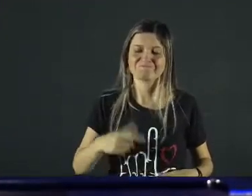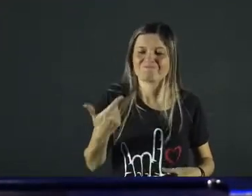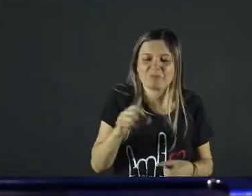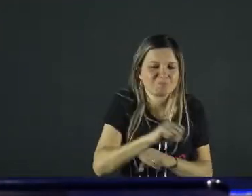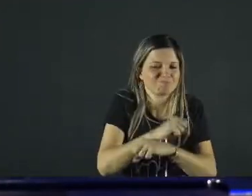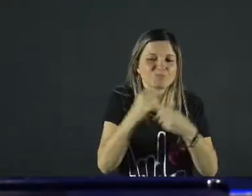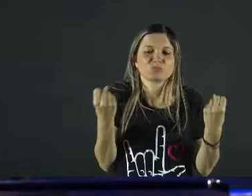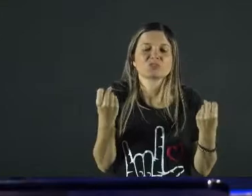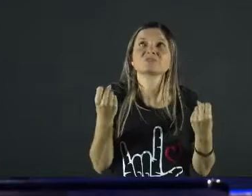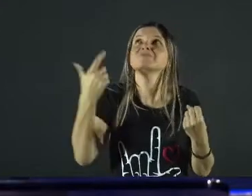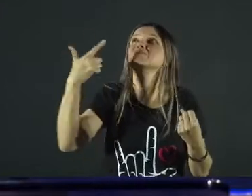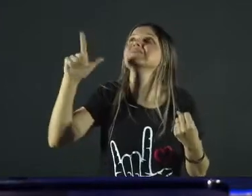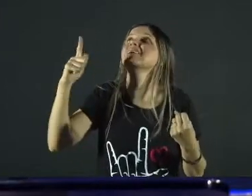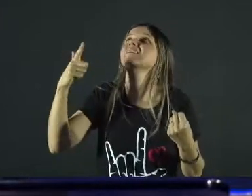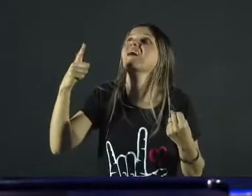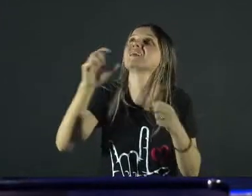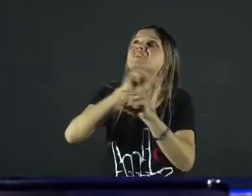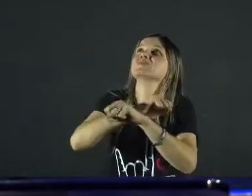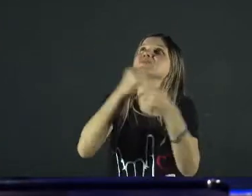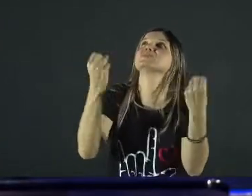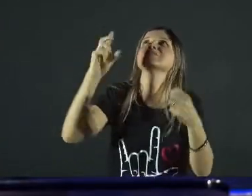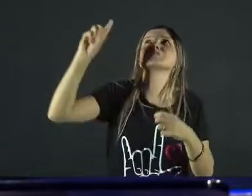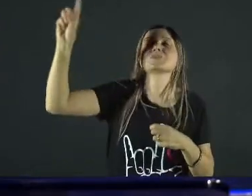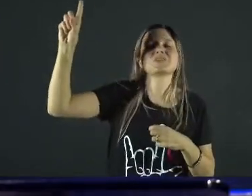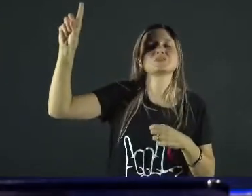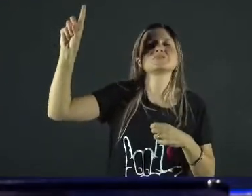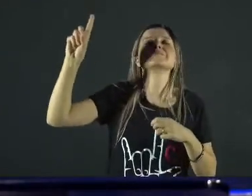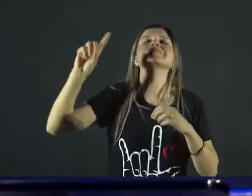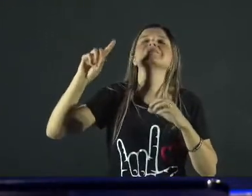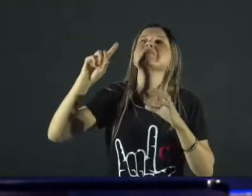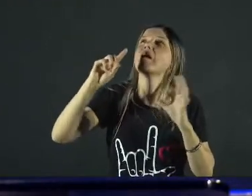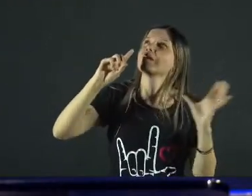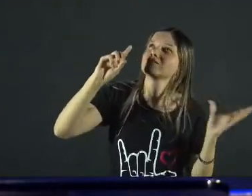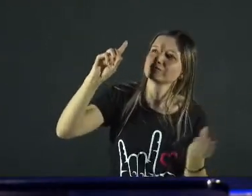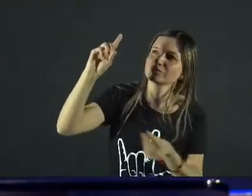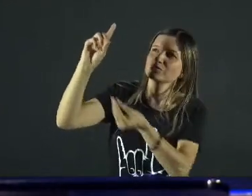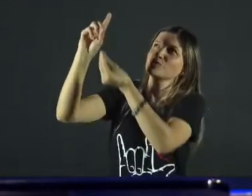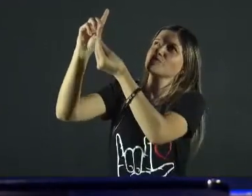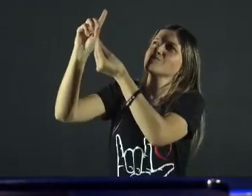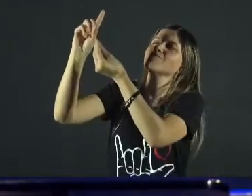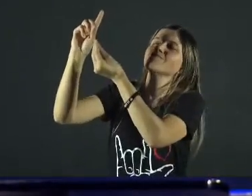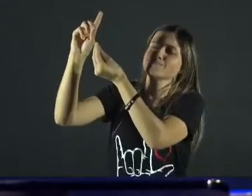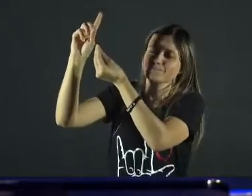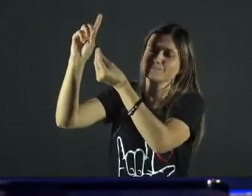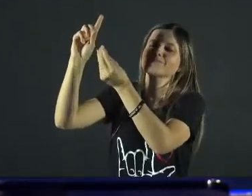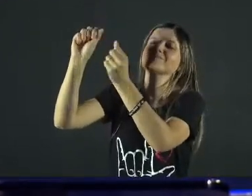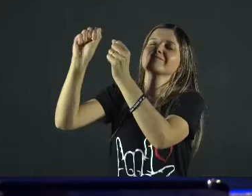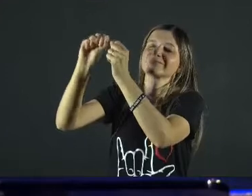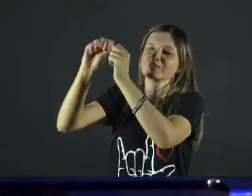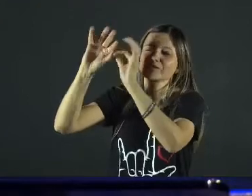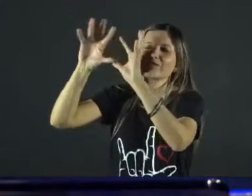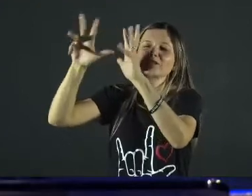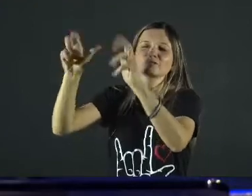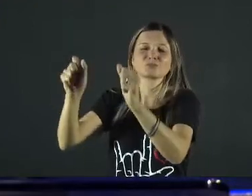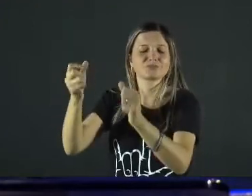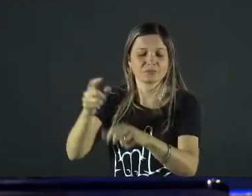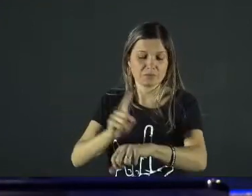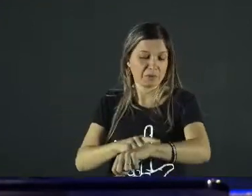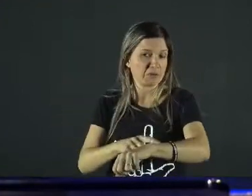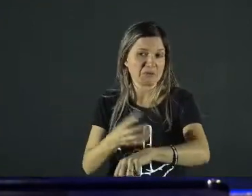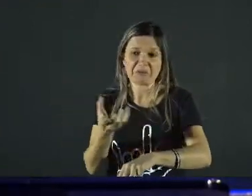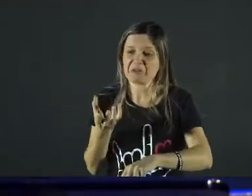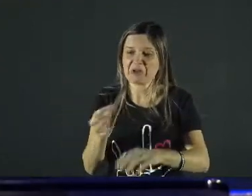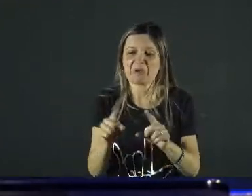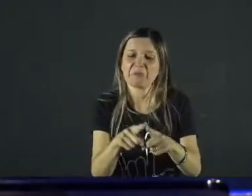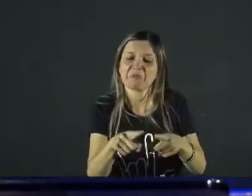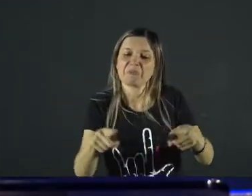querido irmão. Nada. Tudo está nas mãos dele. E ele faz a hora que ele quiser.